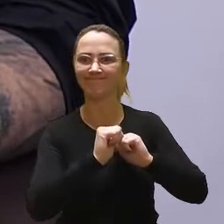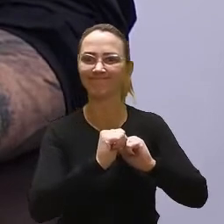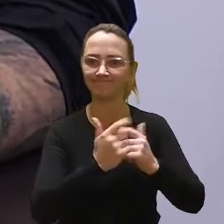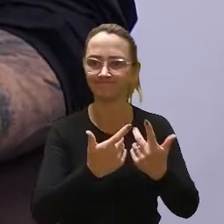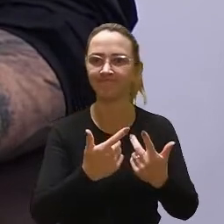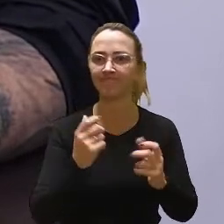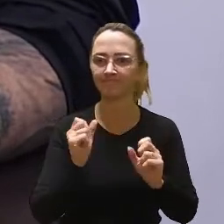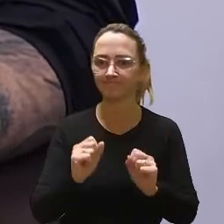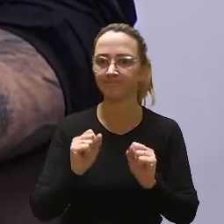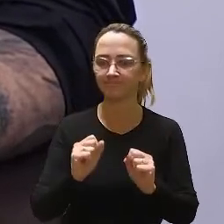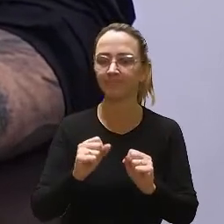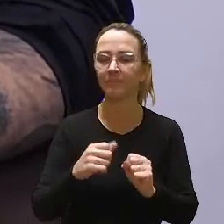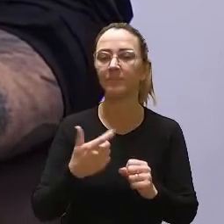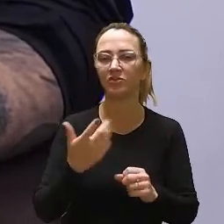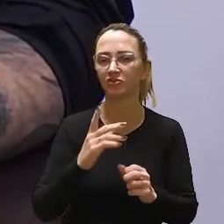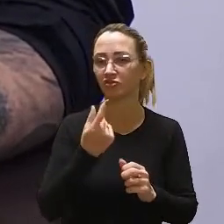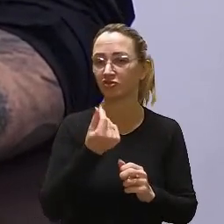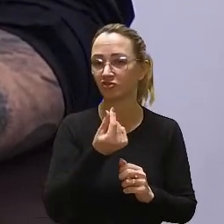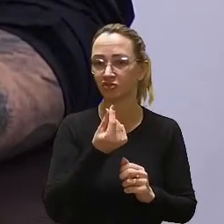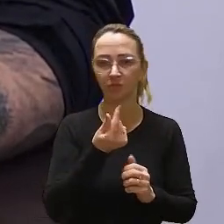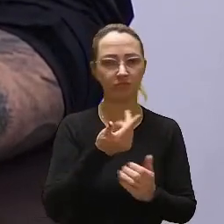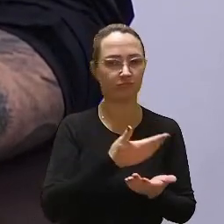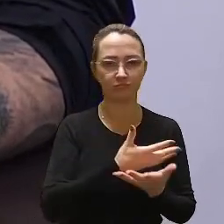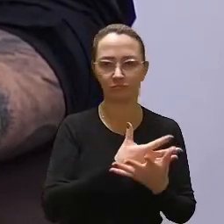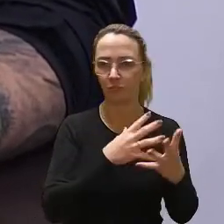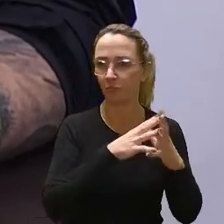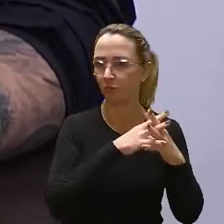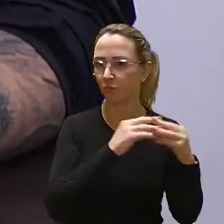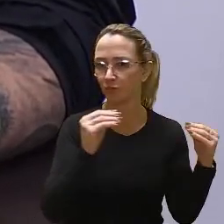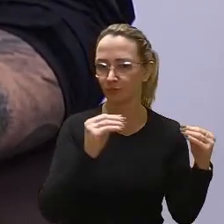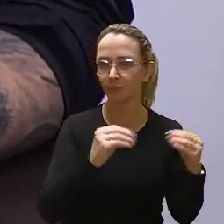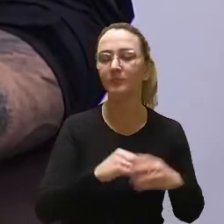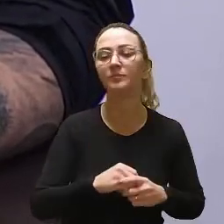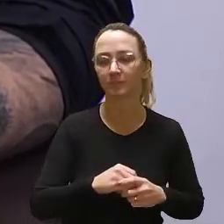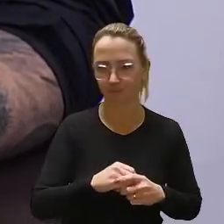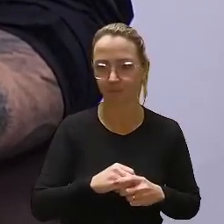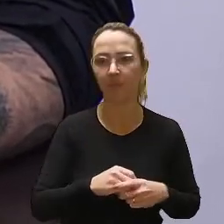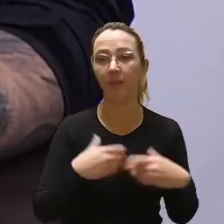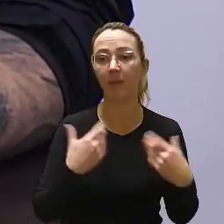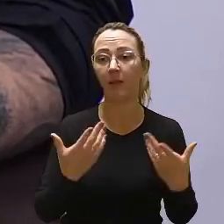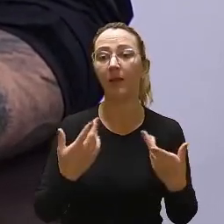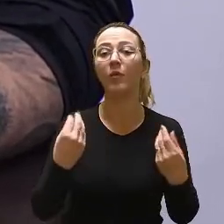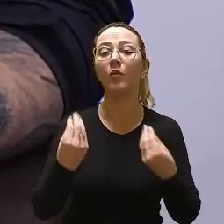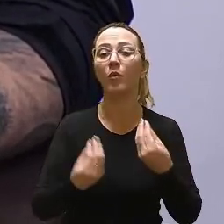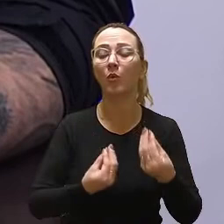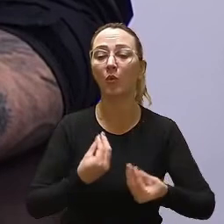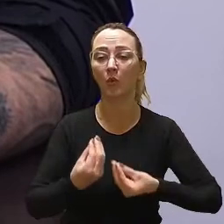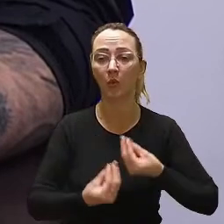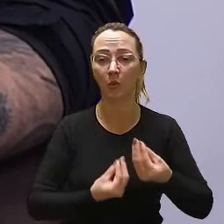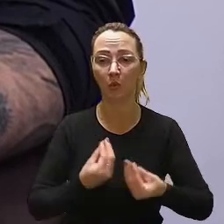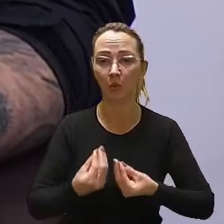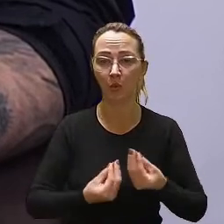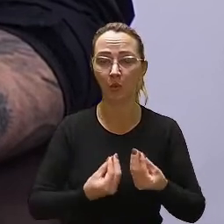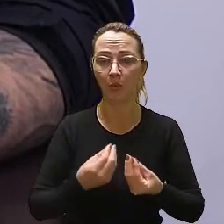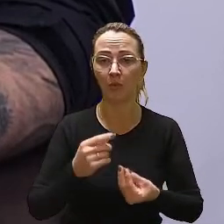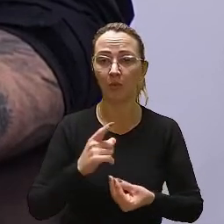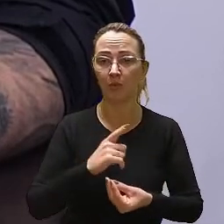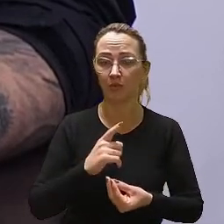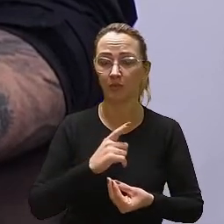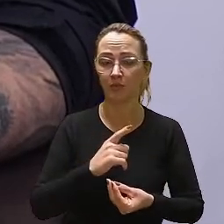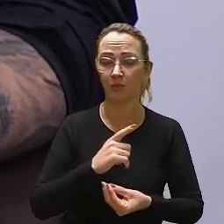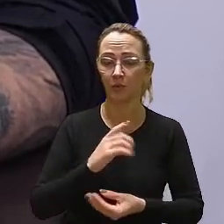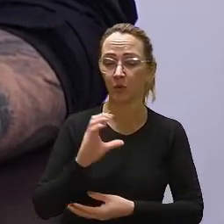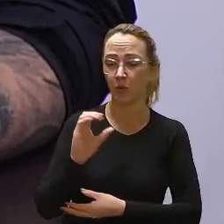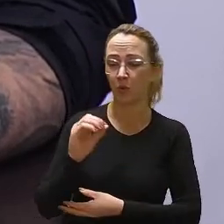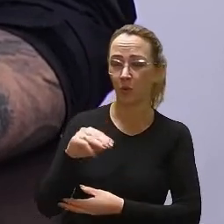policial competente, o dinheiro já não está mais na conta. E dessa forma, mesmo com o MED, que é o Mecanismo